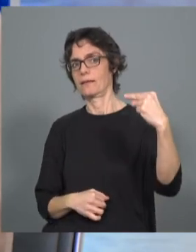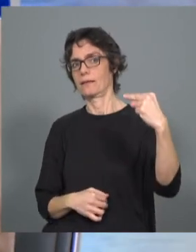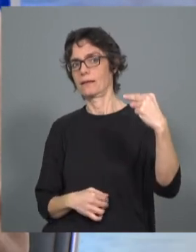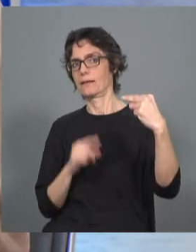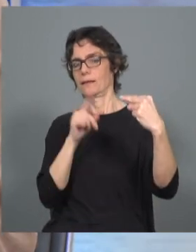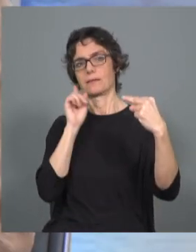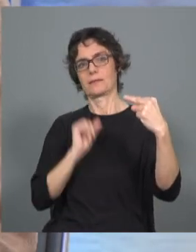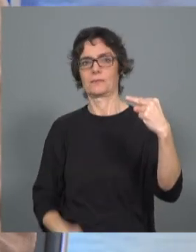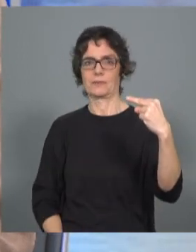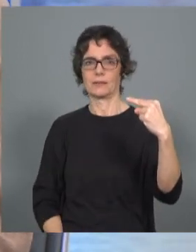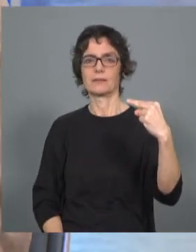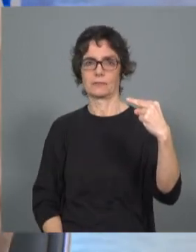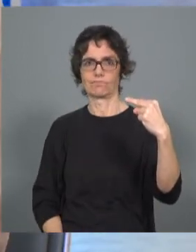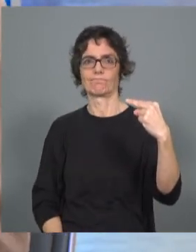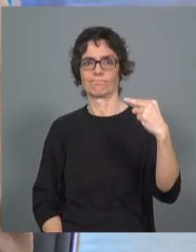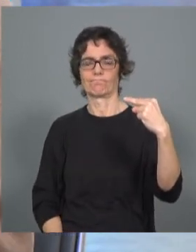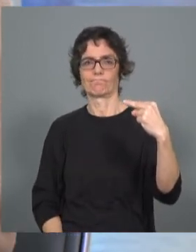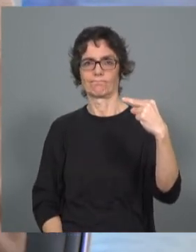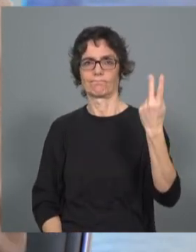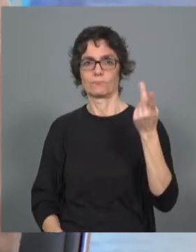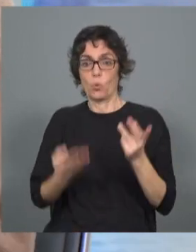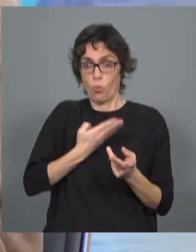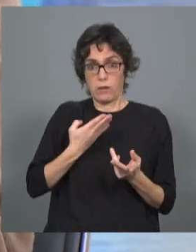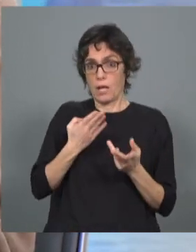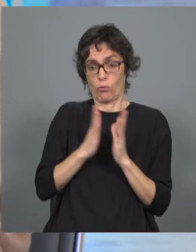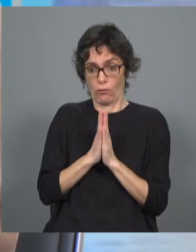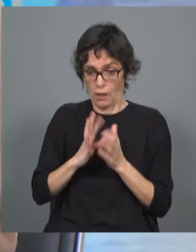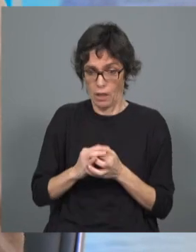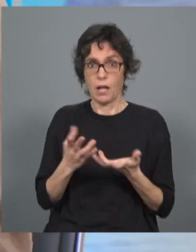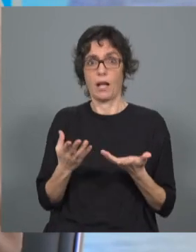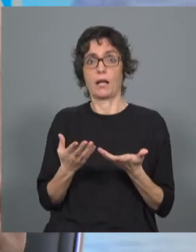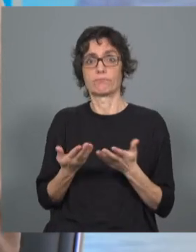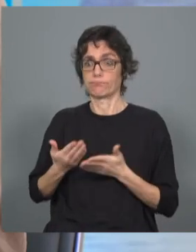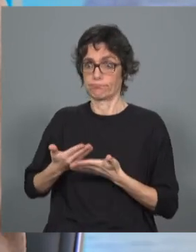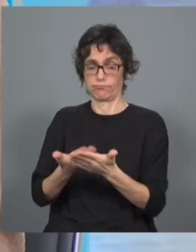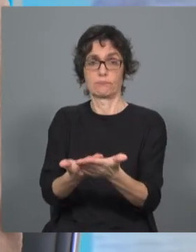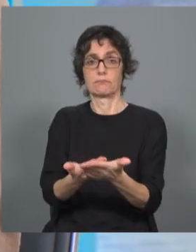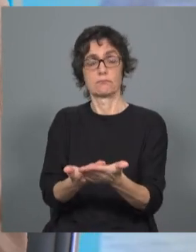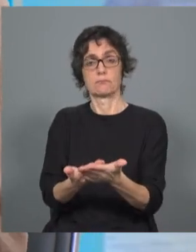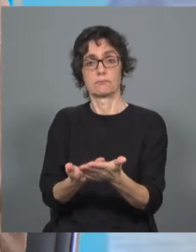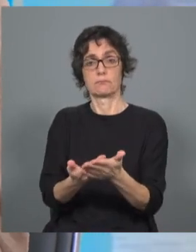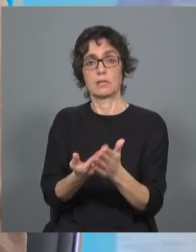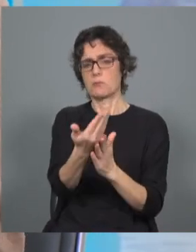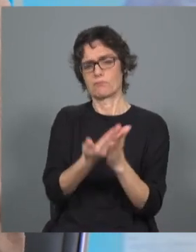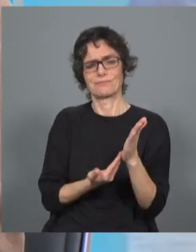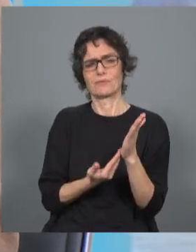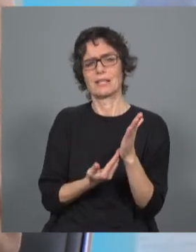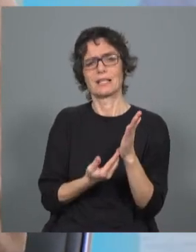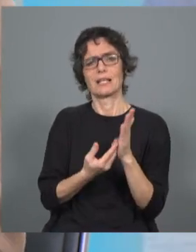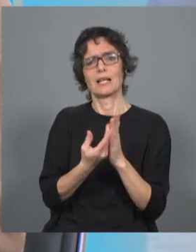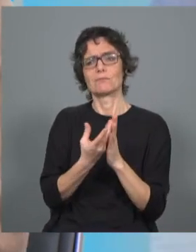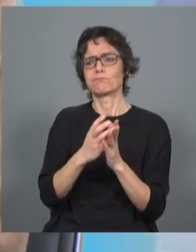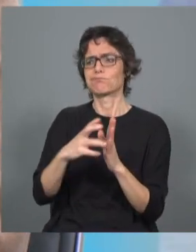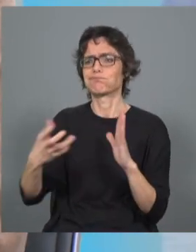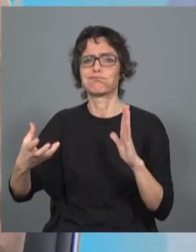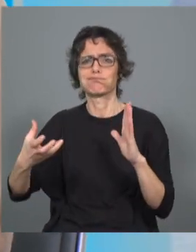do próprio direito canónico. E isso tem-se visto com o acelerar ou o simplificar de muitas burocracias,